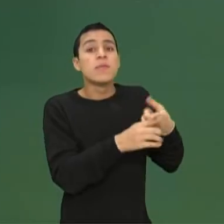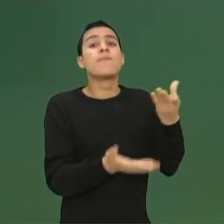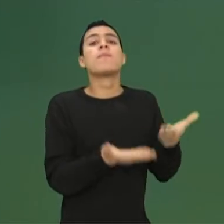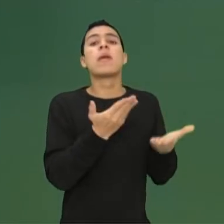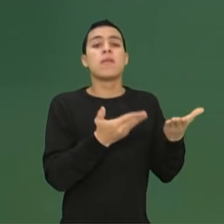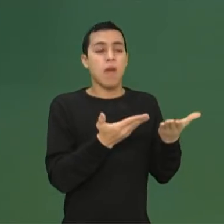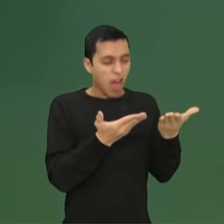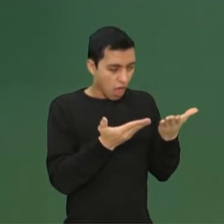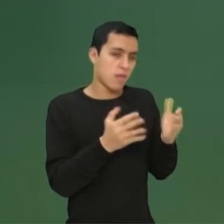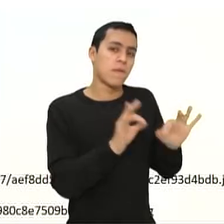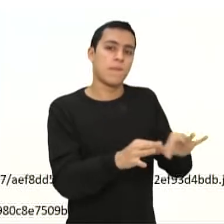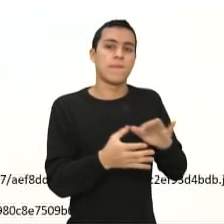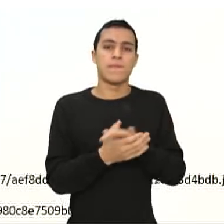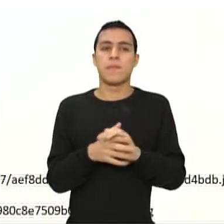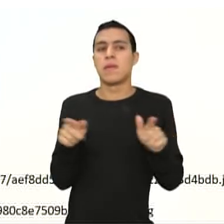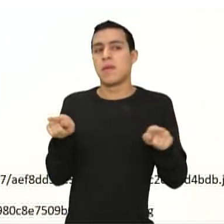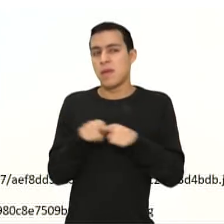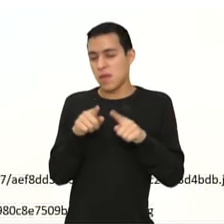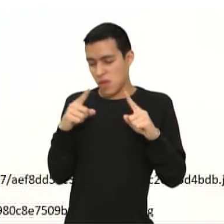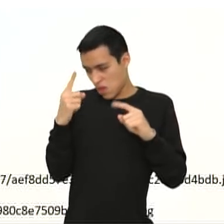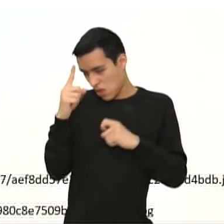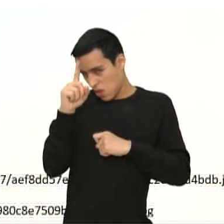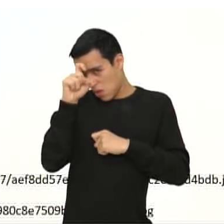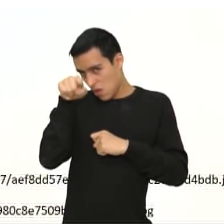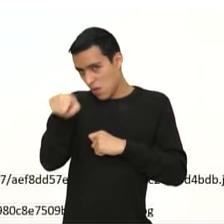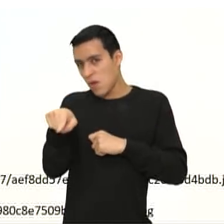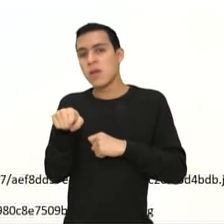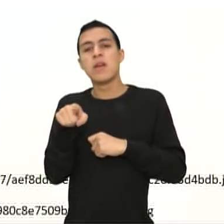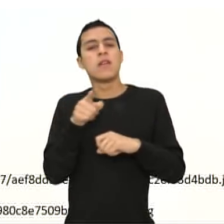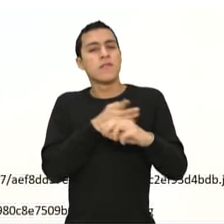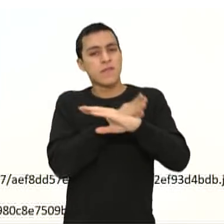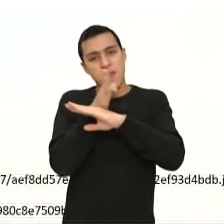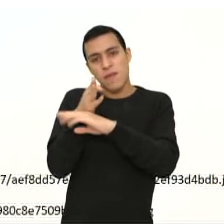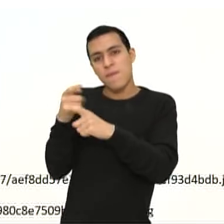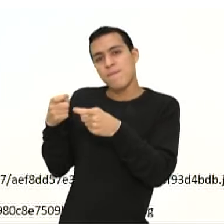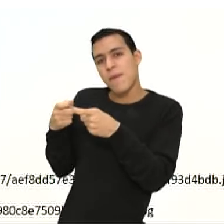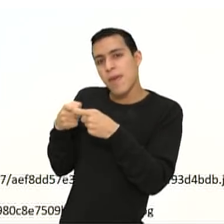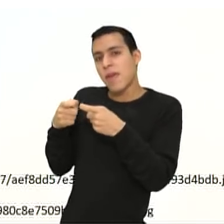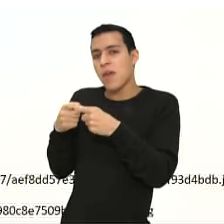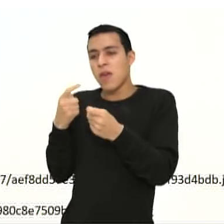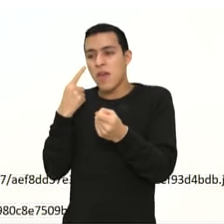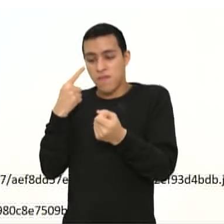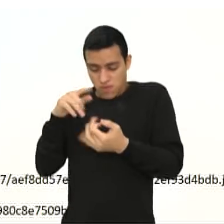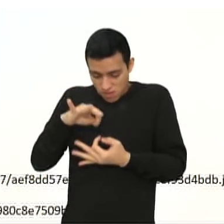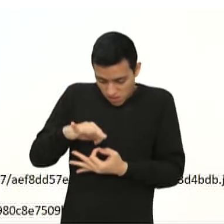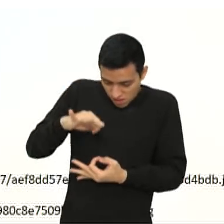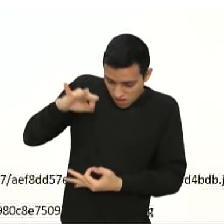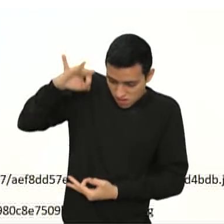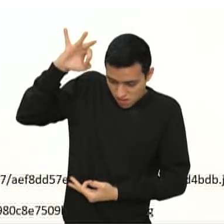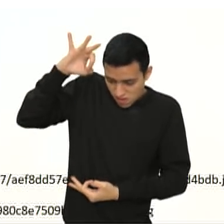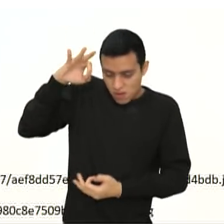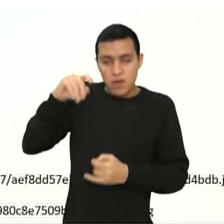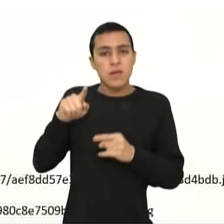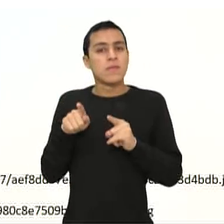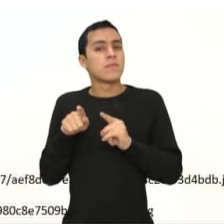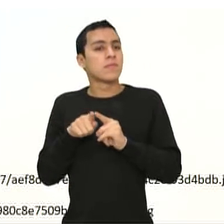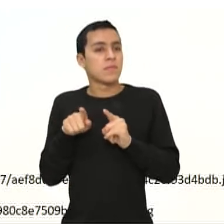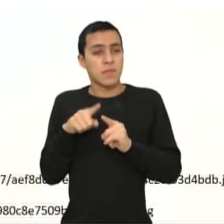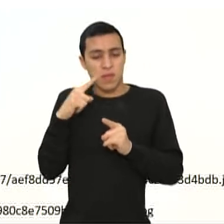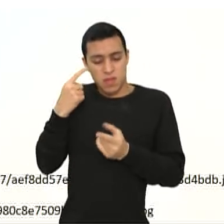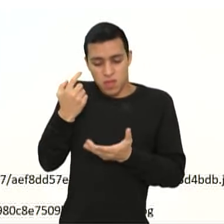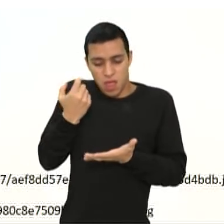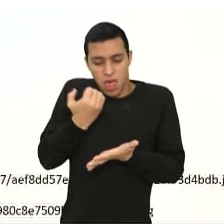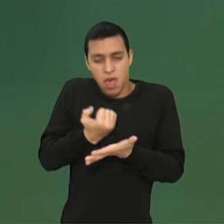peso. Balança hospitalar, então quando você vai no médico, vai medir a sua altura, aqui registrar o